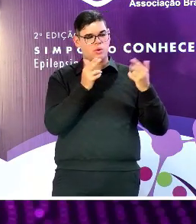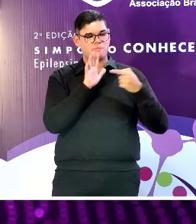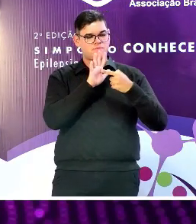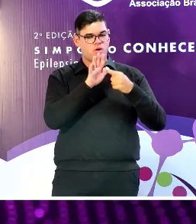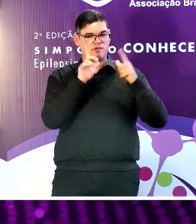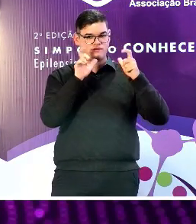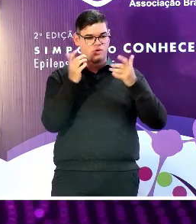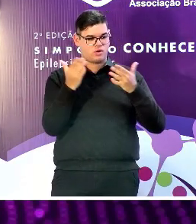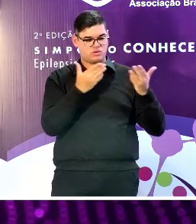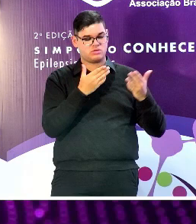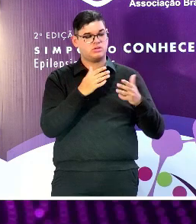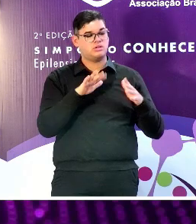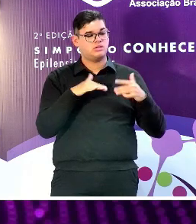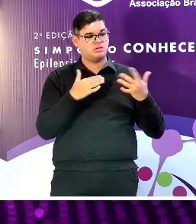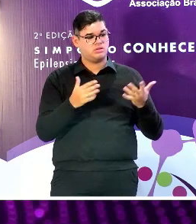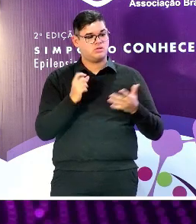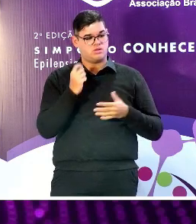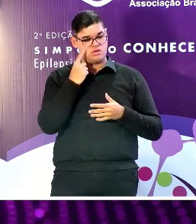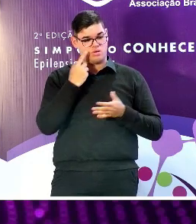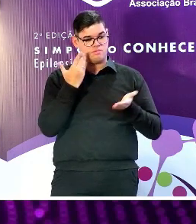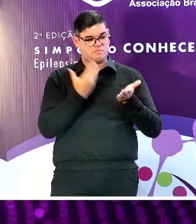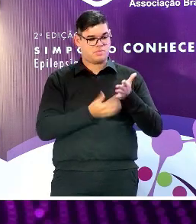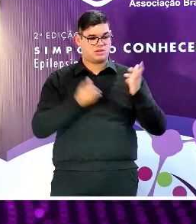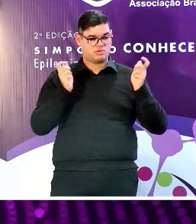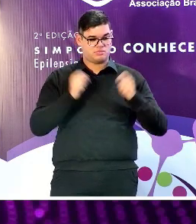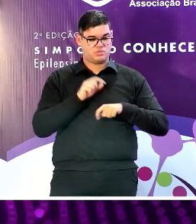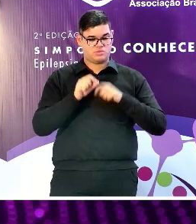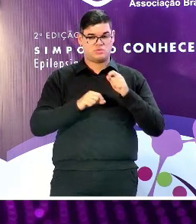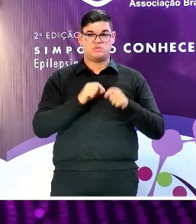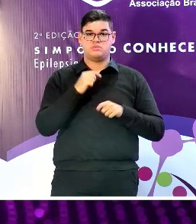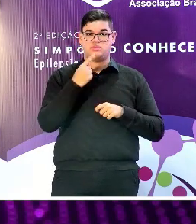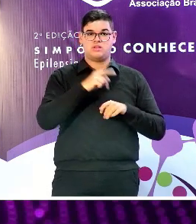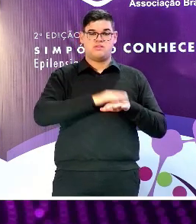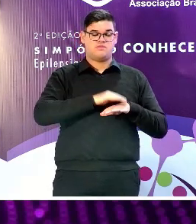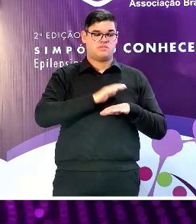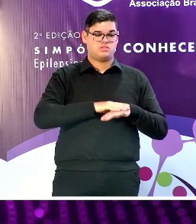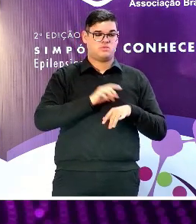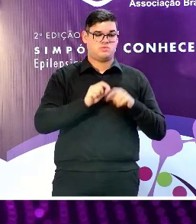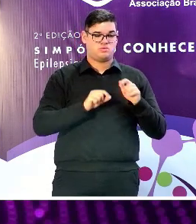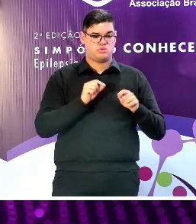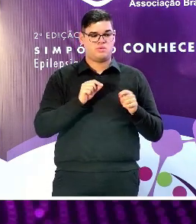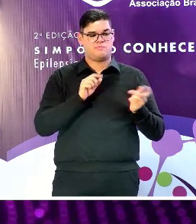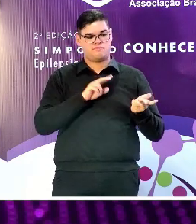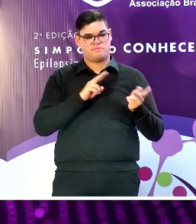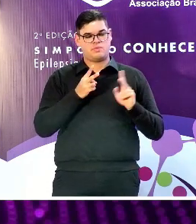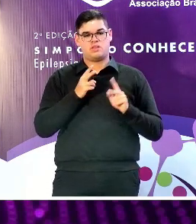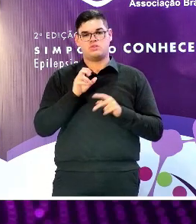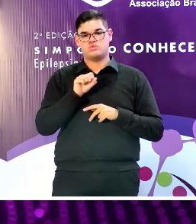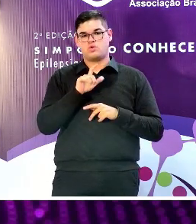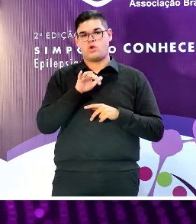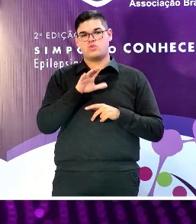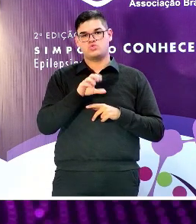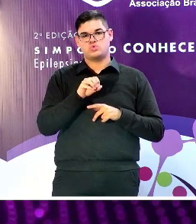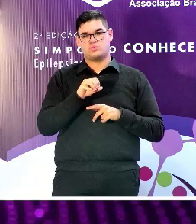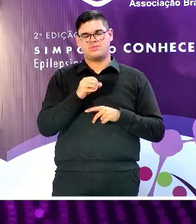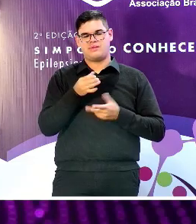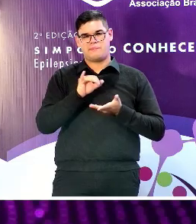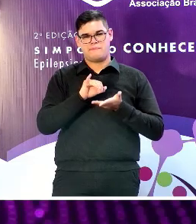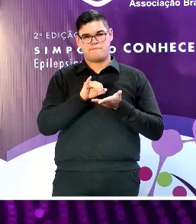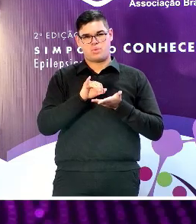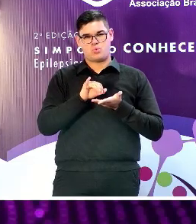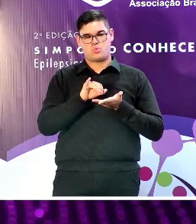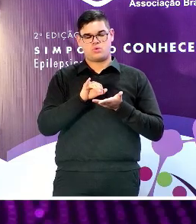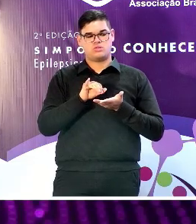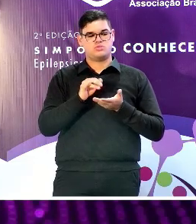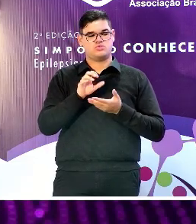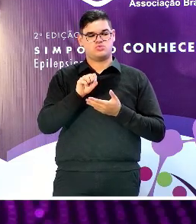então essa enzima ela perde a capacidade dela de fazer esse transporte de sódio e de potássio e, com isso, de controlar